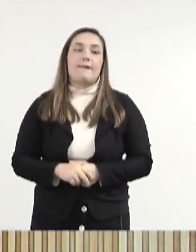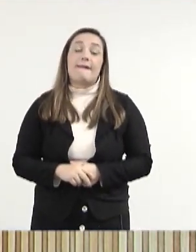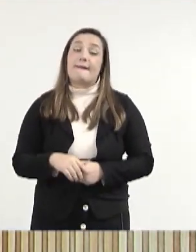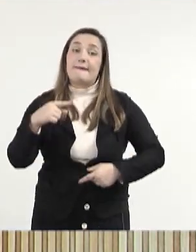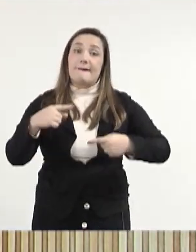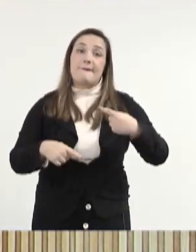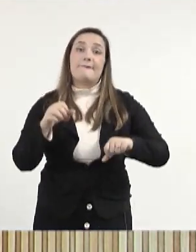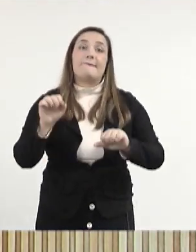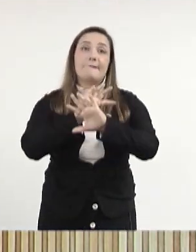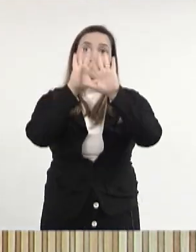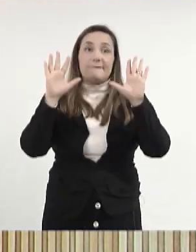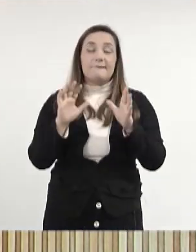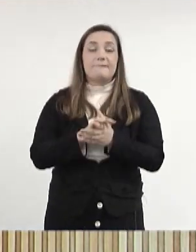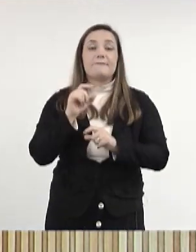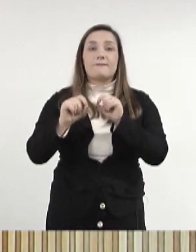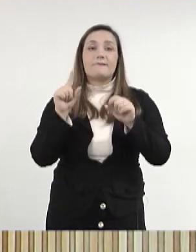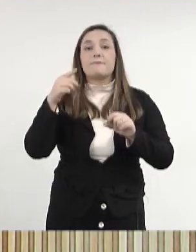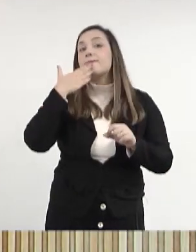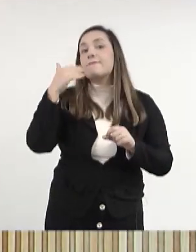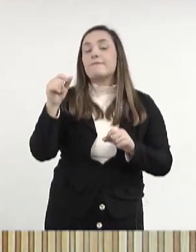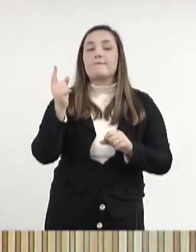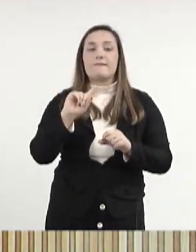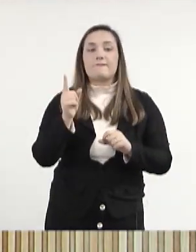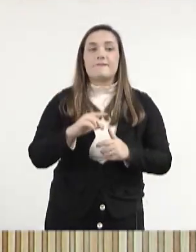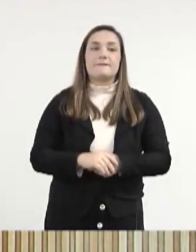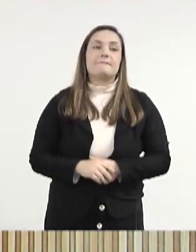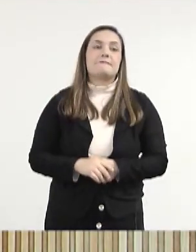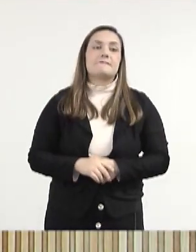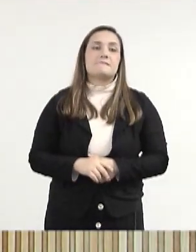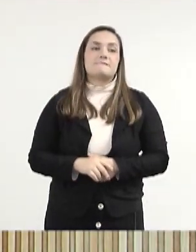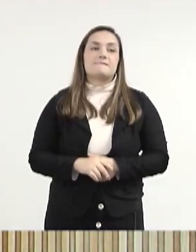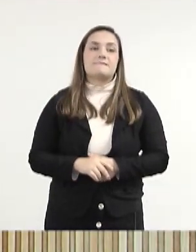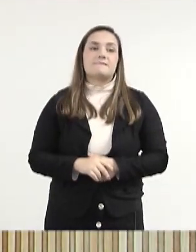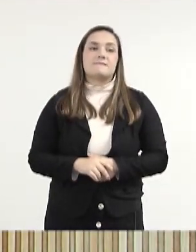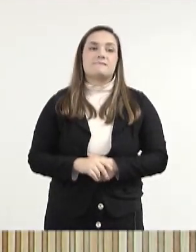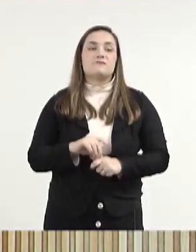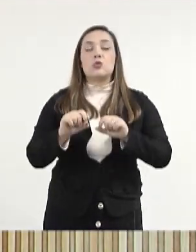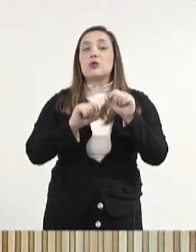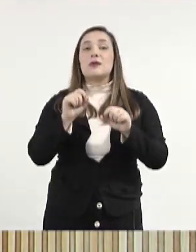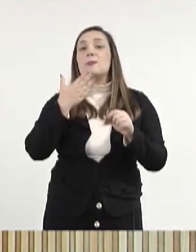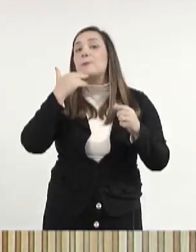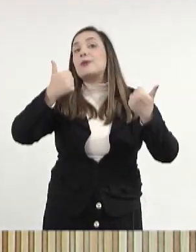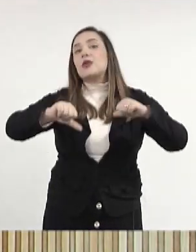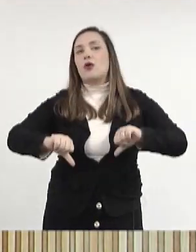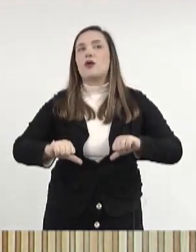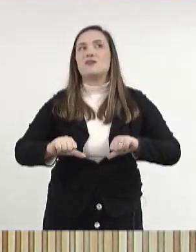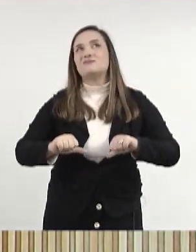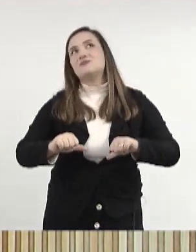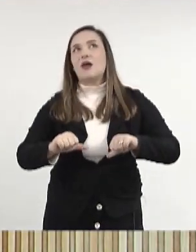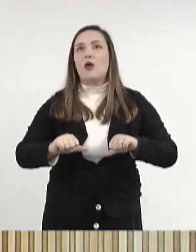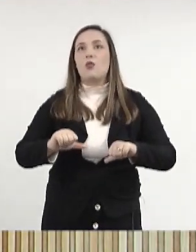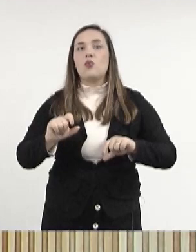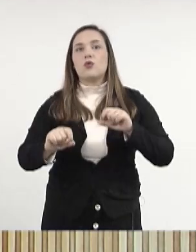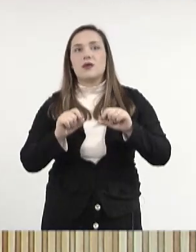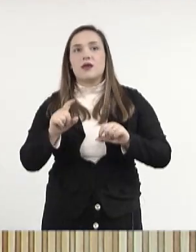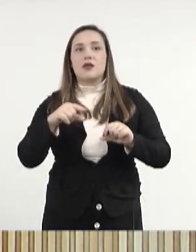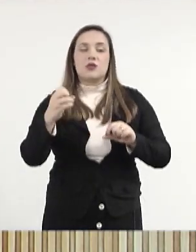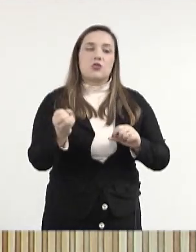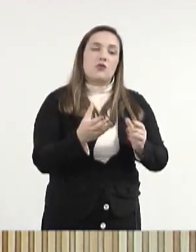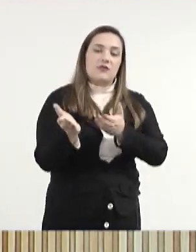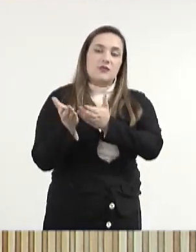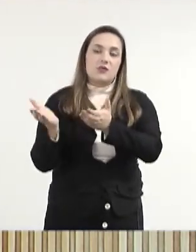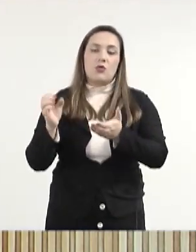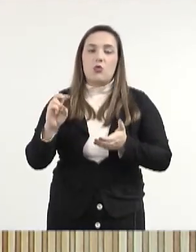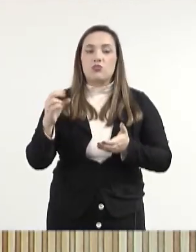muito clara, né? Não é nem o que é melhor, mas qual é o menos pior caminho? É a relicitação